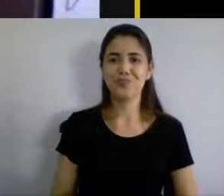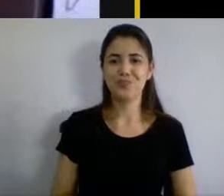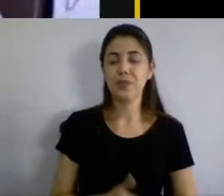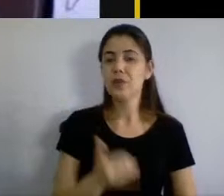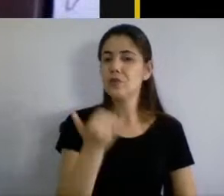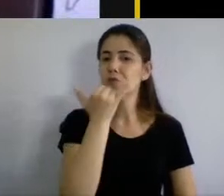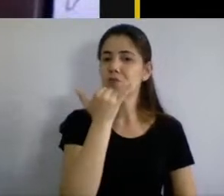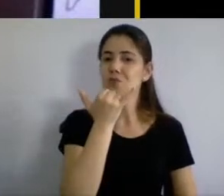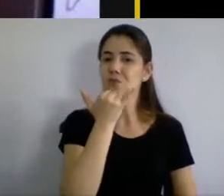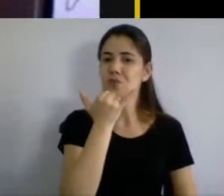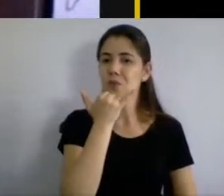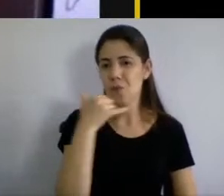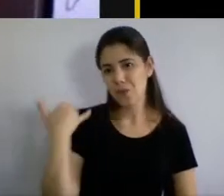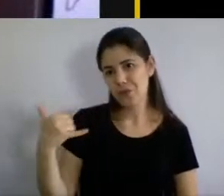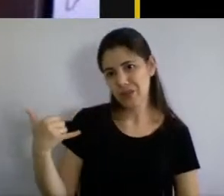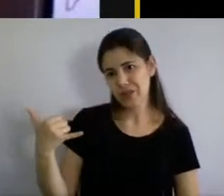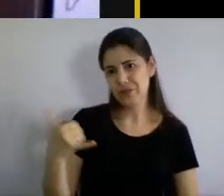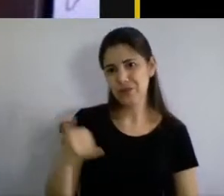Desculpem, havia um telefone.